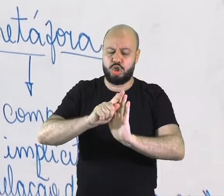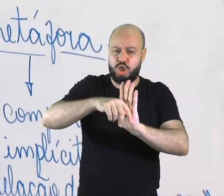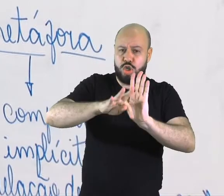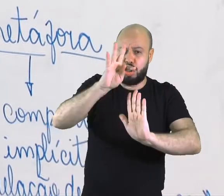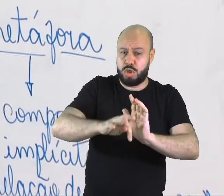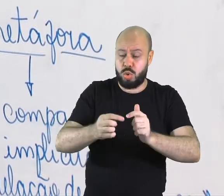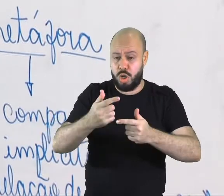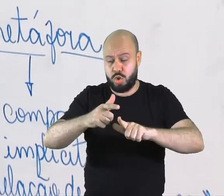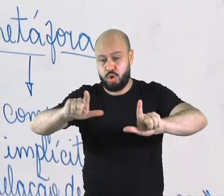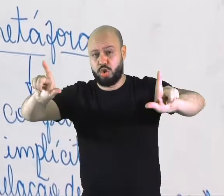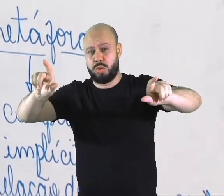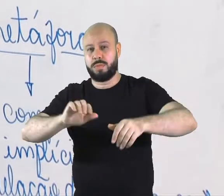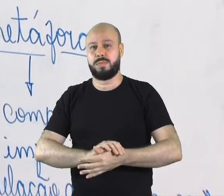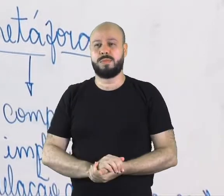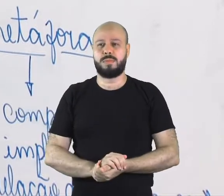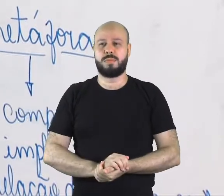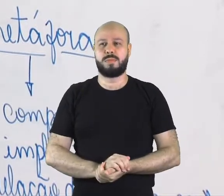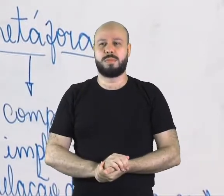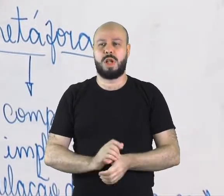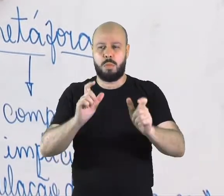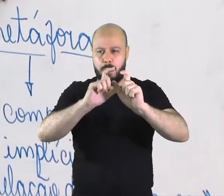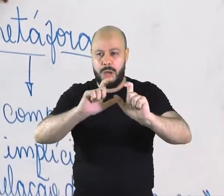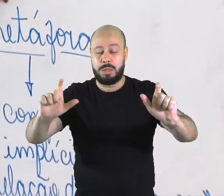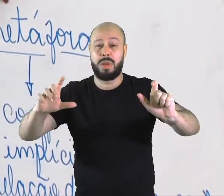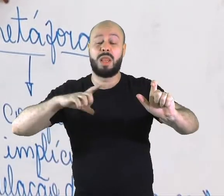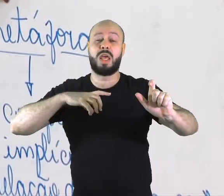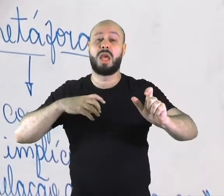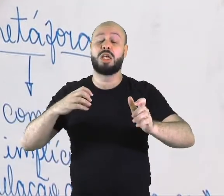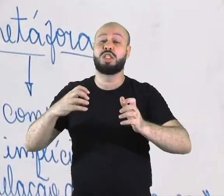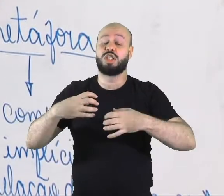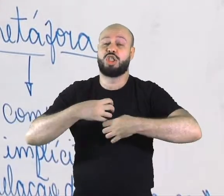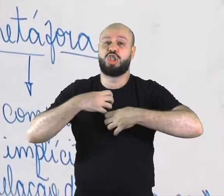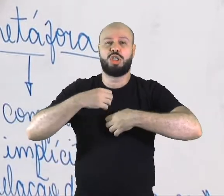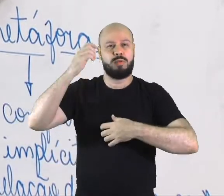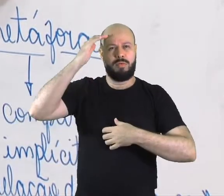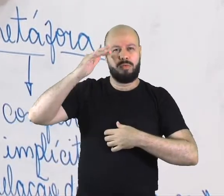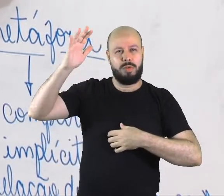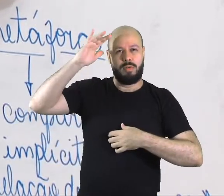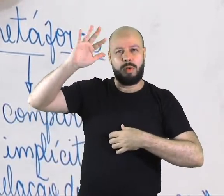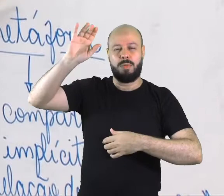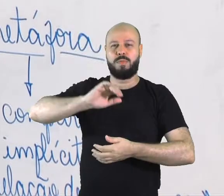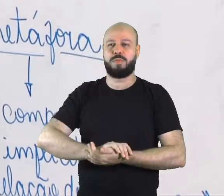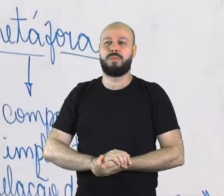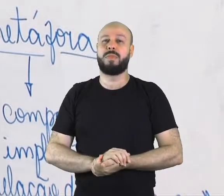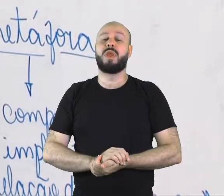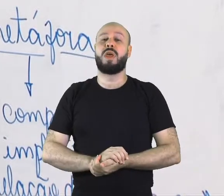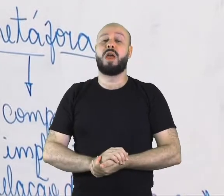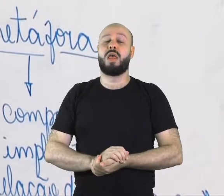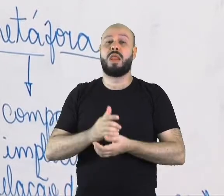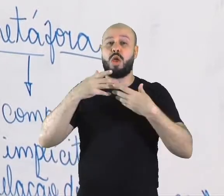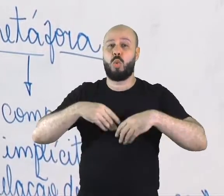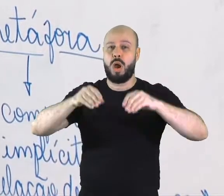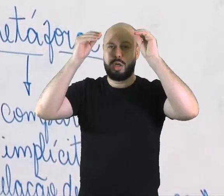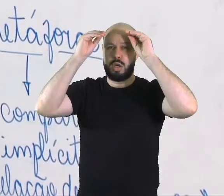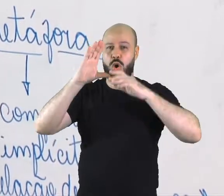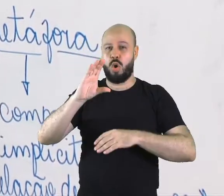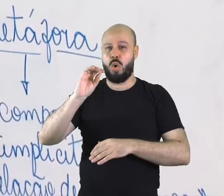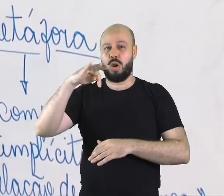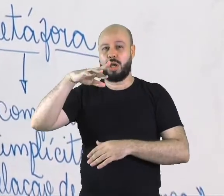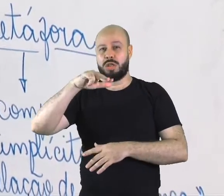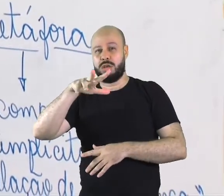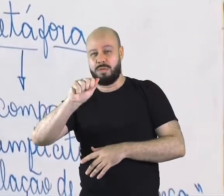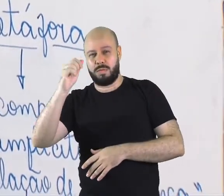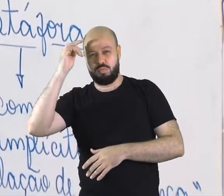Ela é uma forma de expressão que produz sentido figurado, a gente vê o emprego da linguagem conotativa.